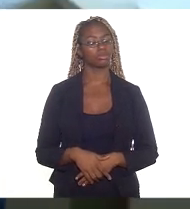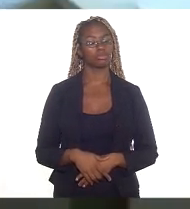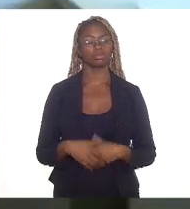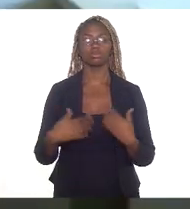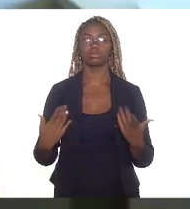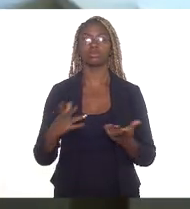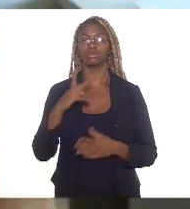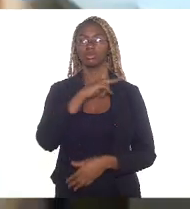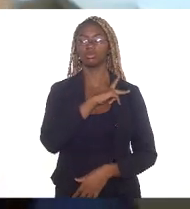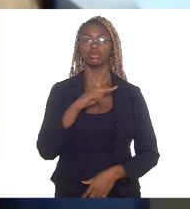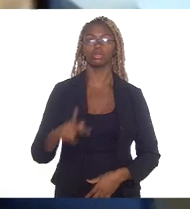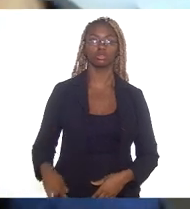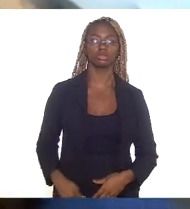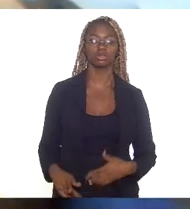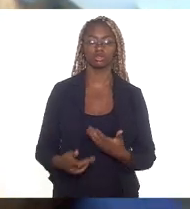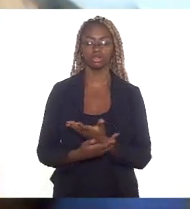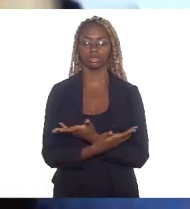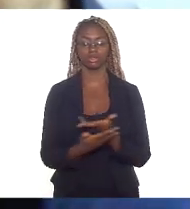senhoras e senhores deputados,